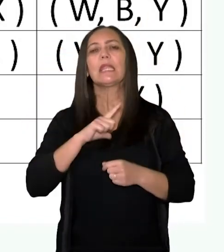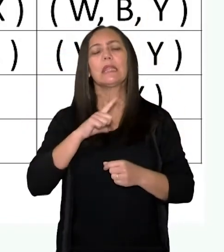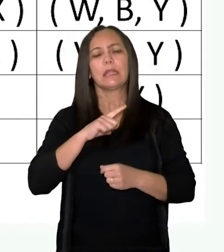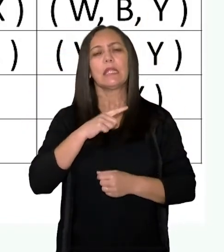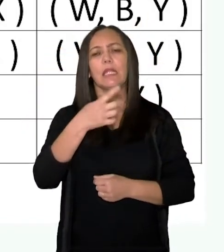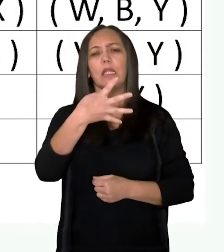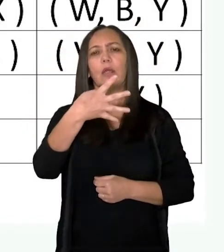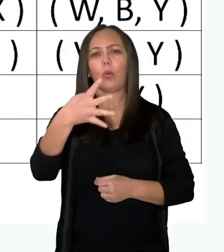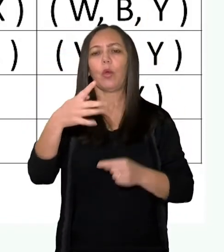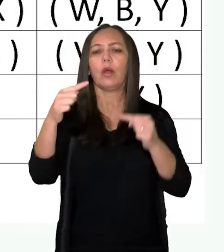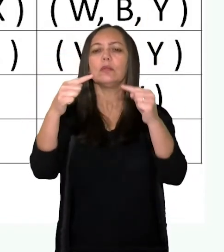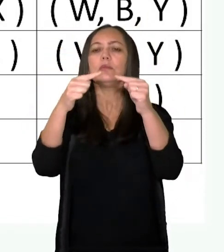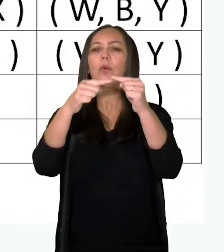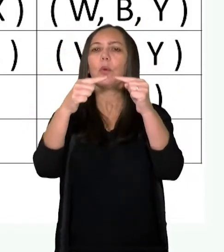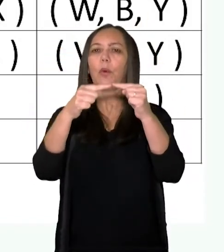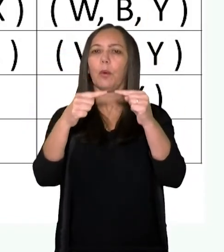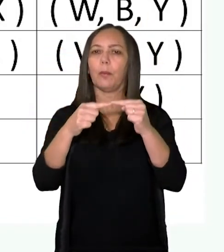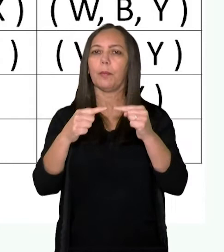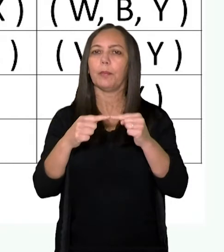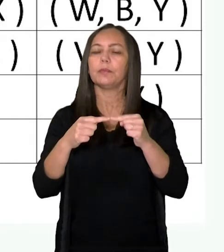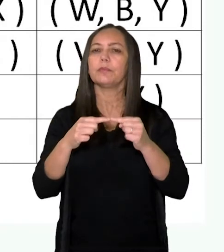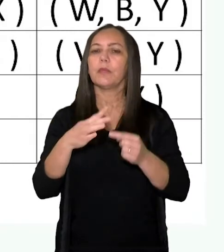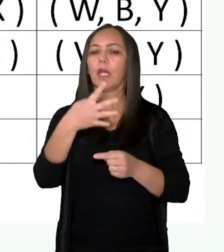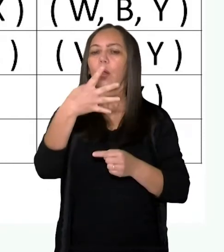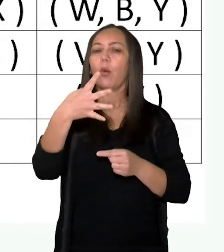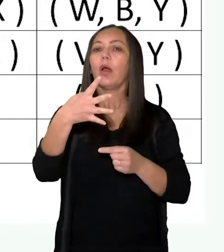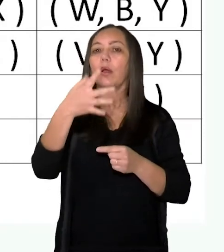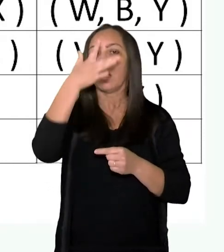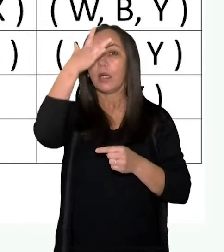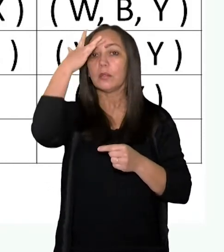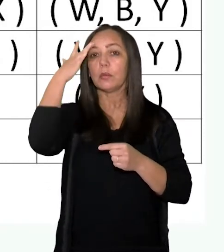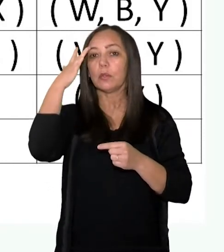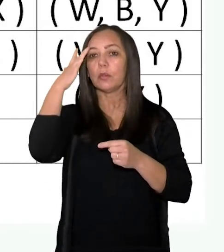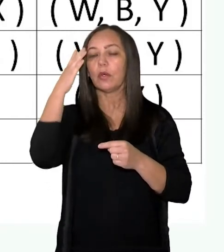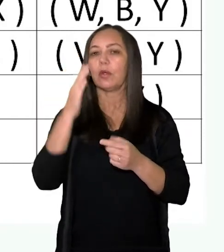tem 4 combinações. Com os 4